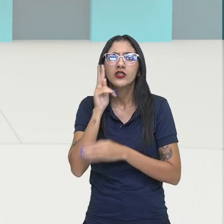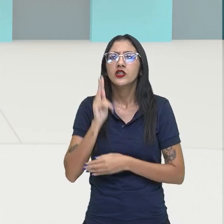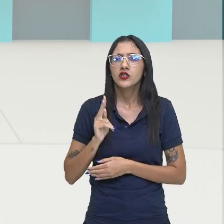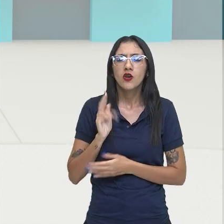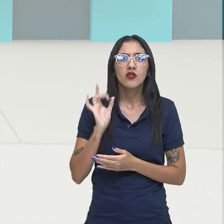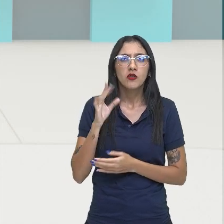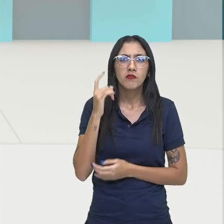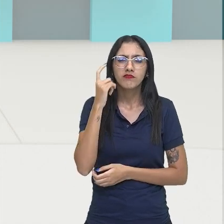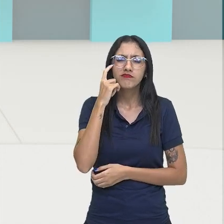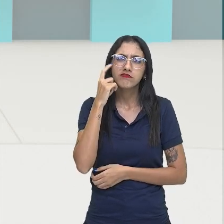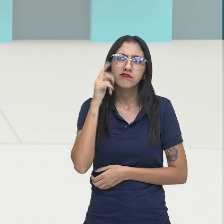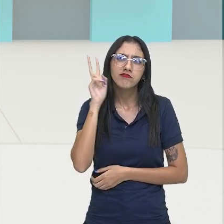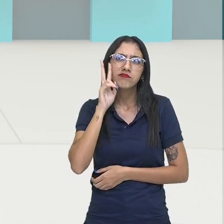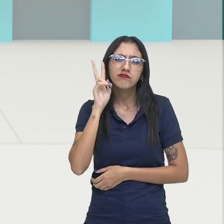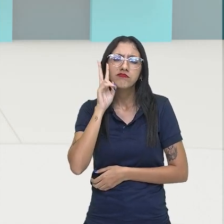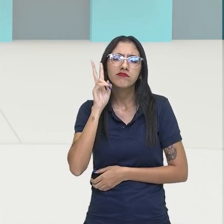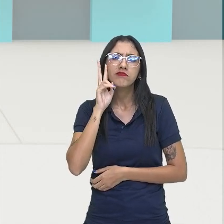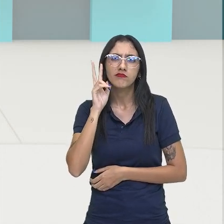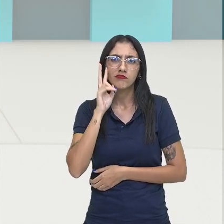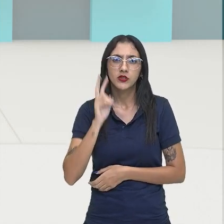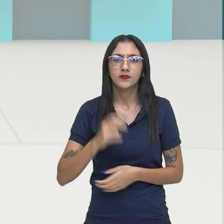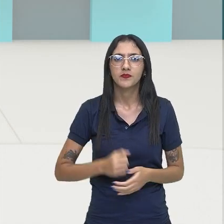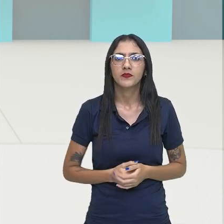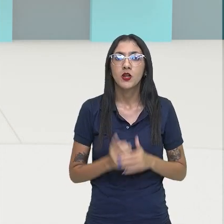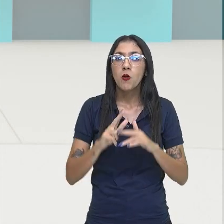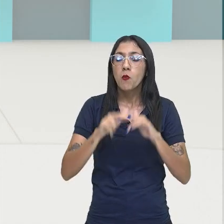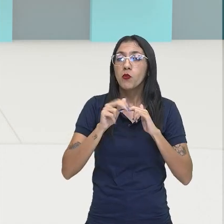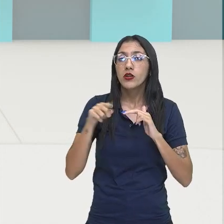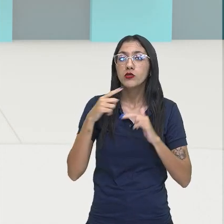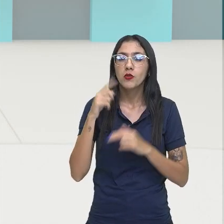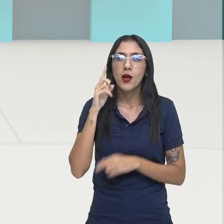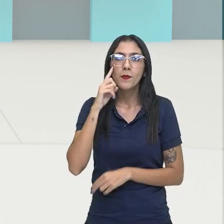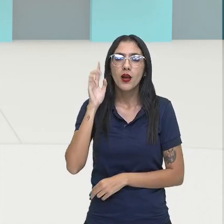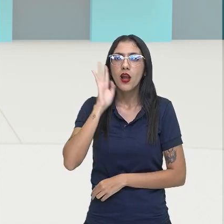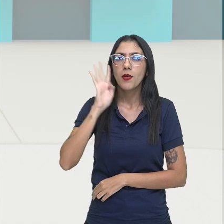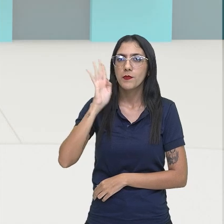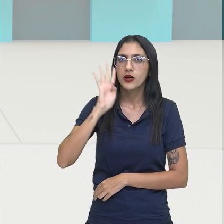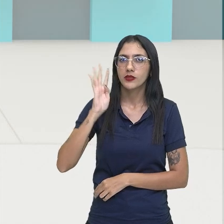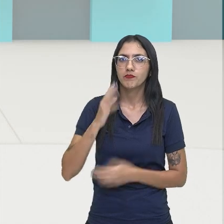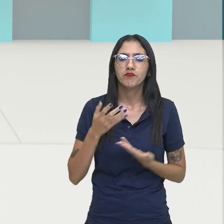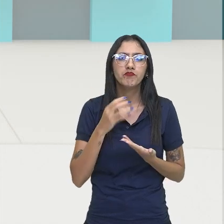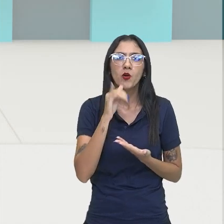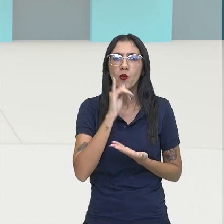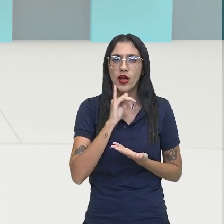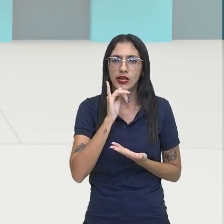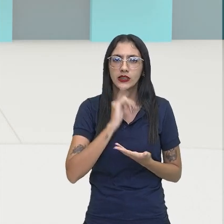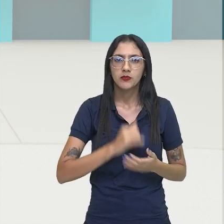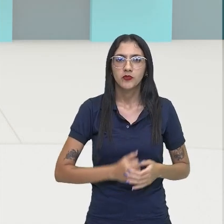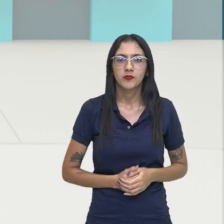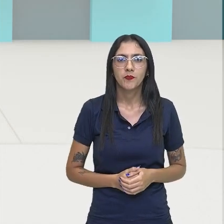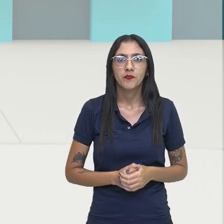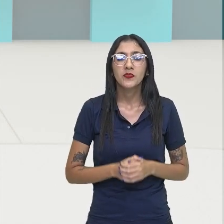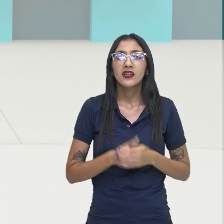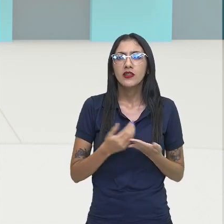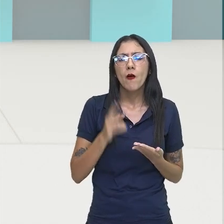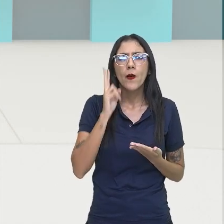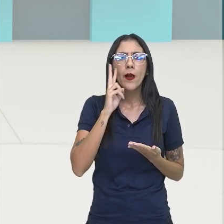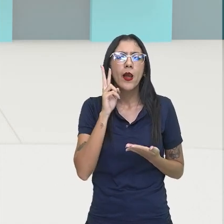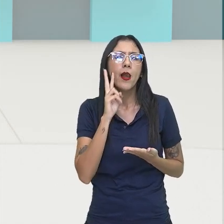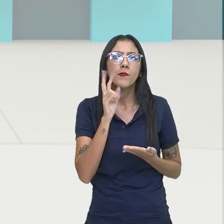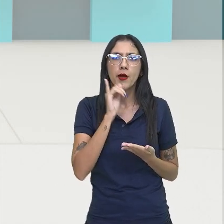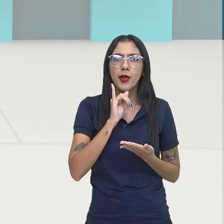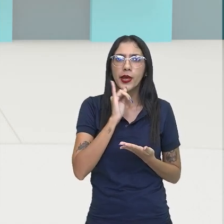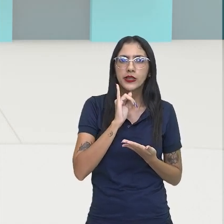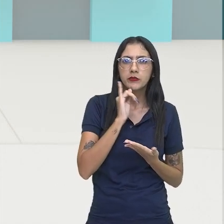só está na minha lembrança. Por esse motivo, é um tempo psicológico. Um exemplo. Nossa, um dia